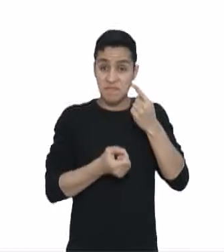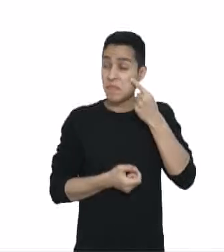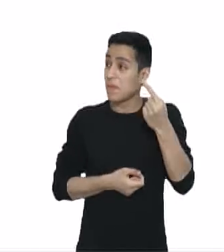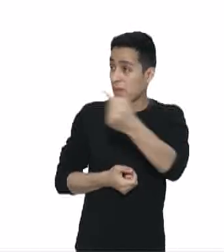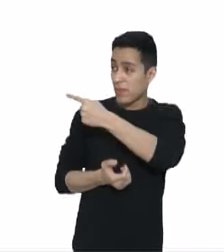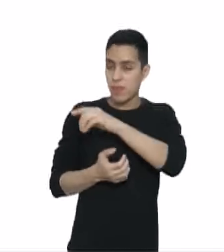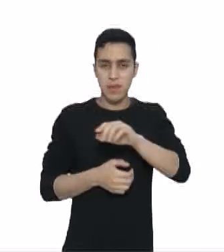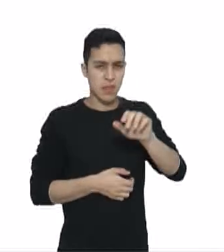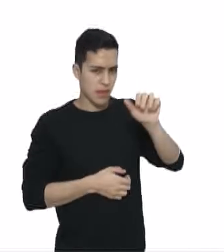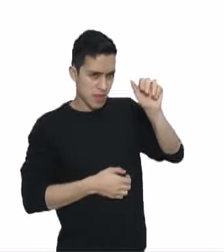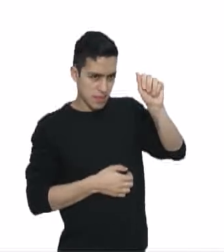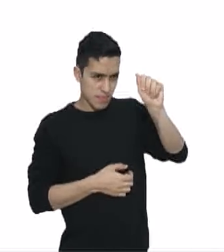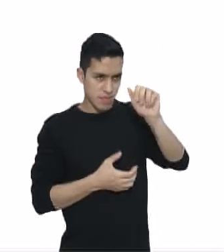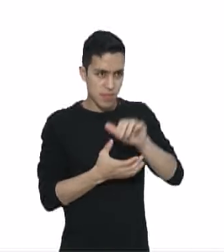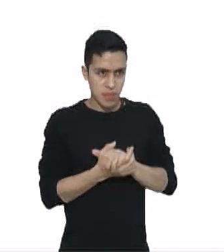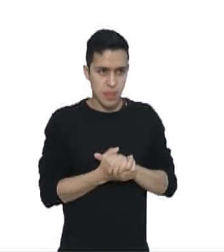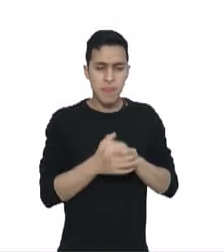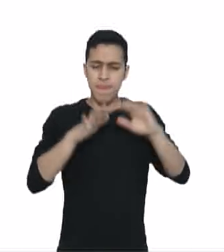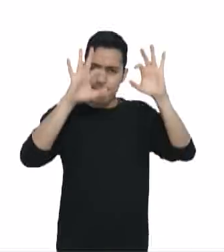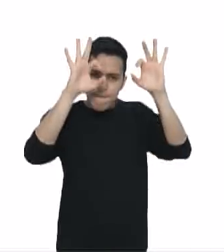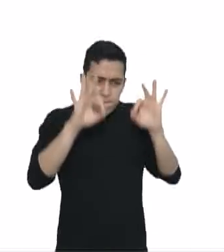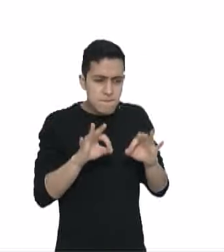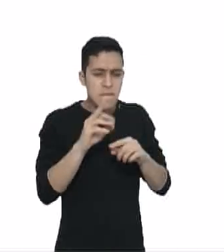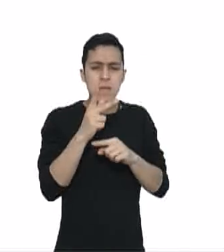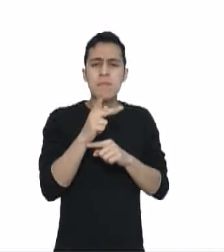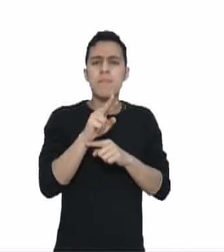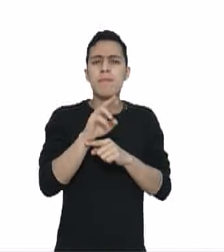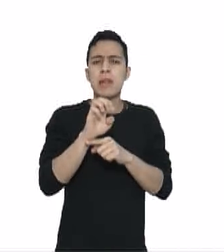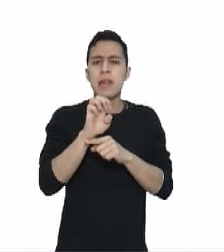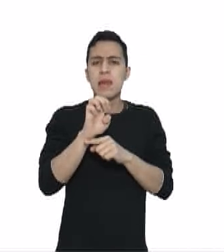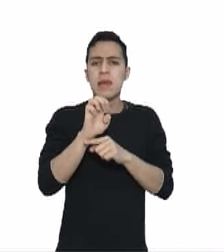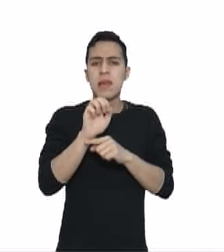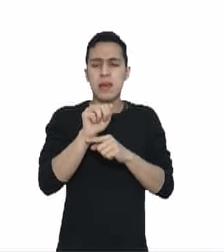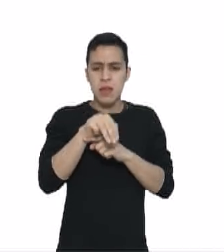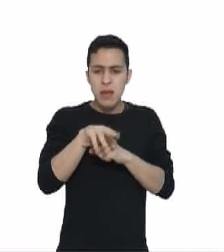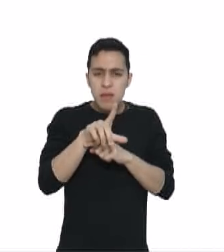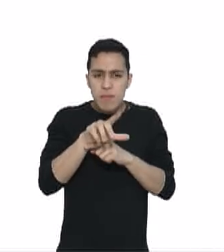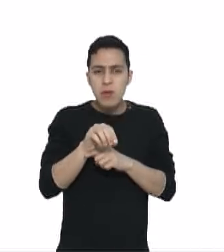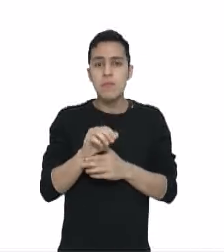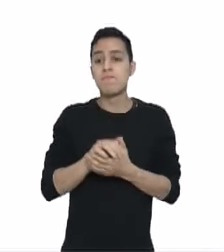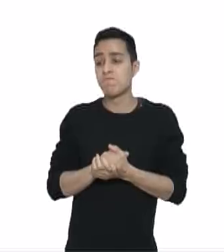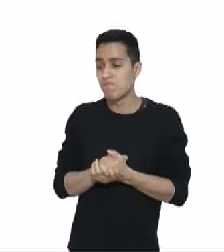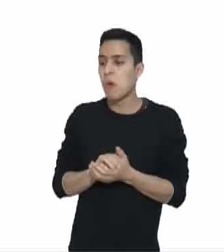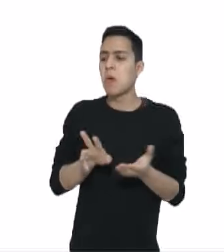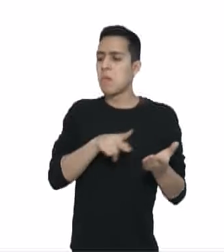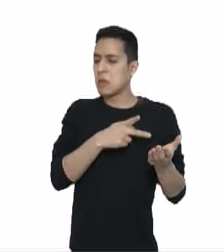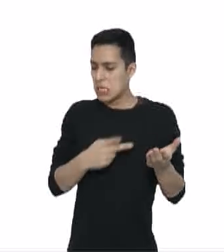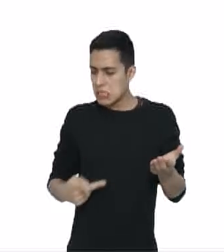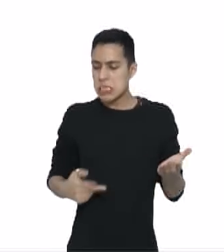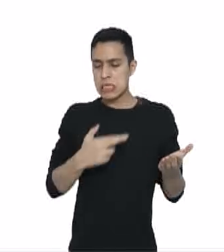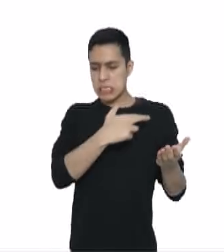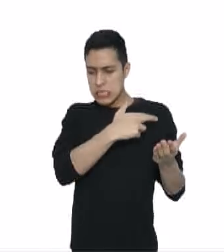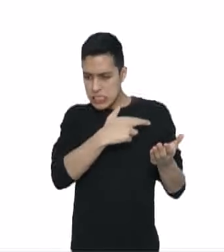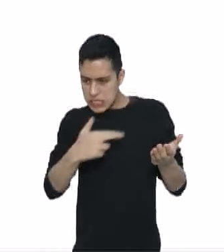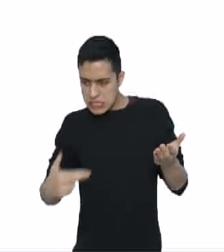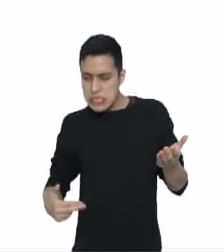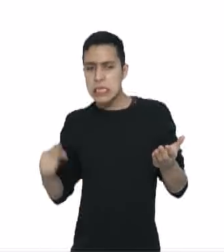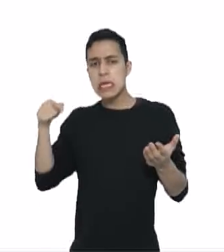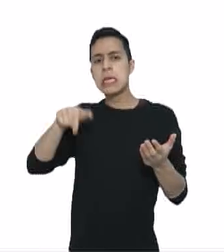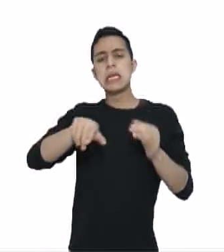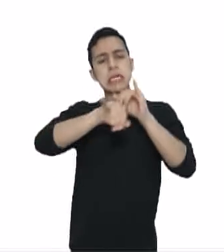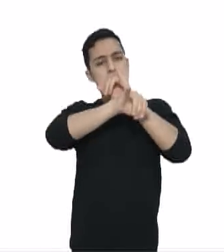A letra A é o preâmbulo. O presidente da República faço saber que o Congresso